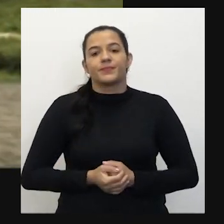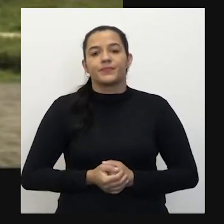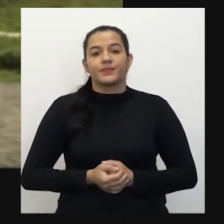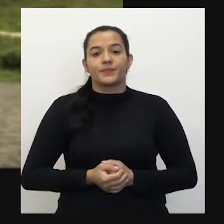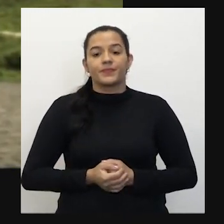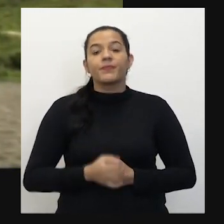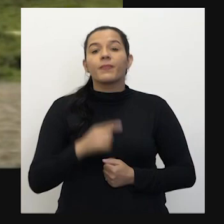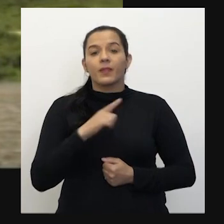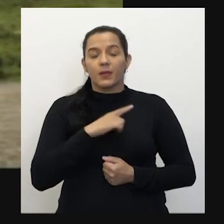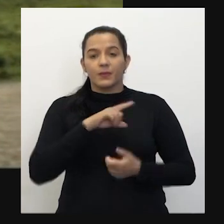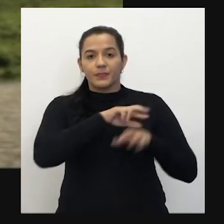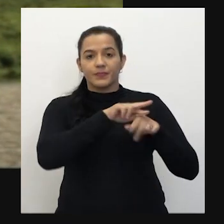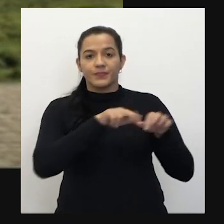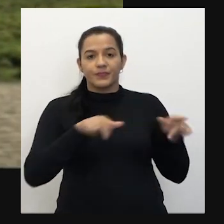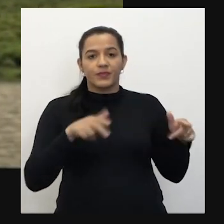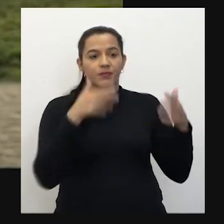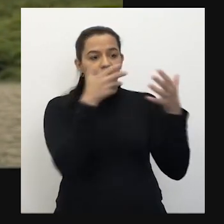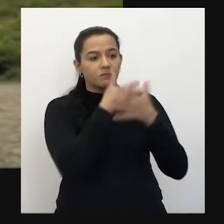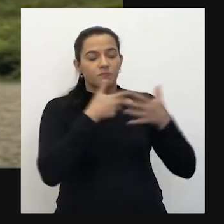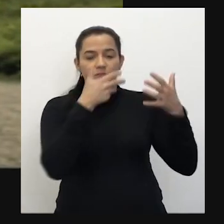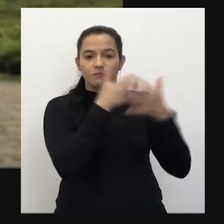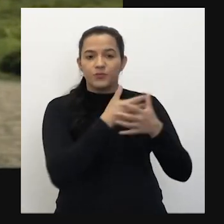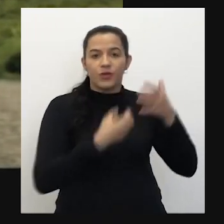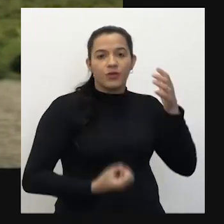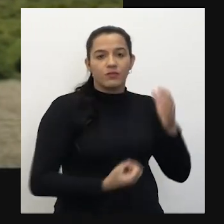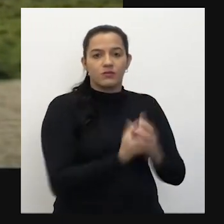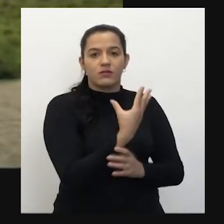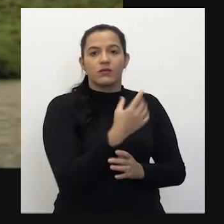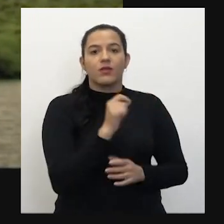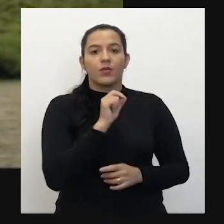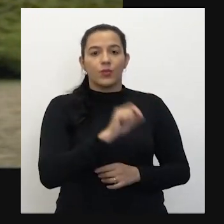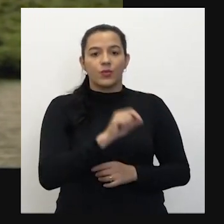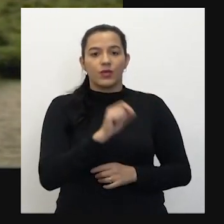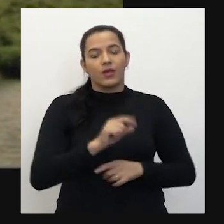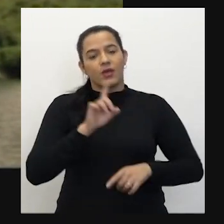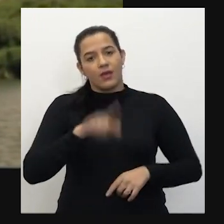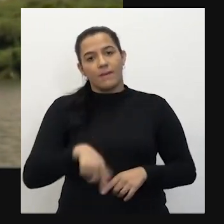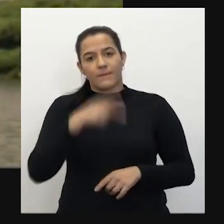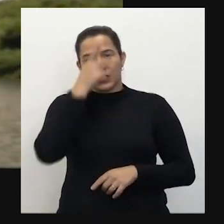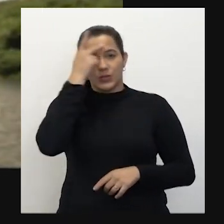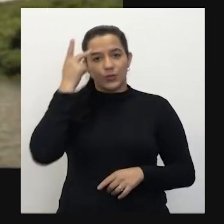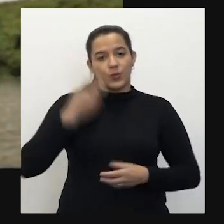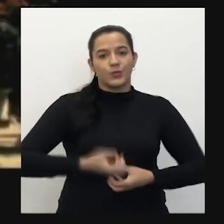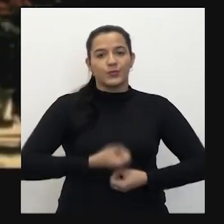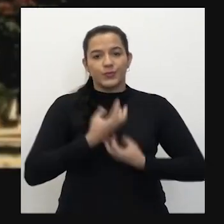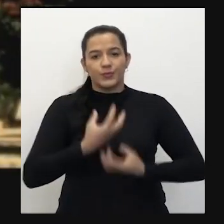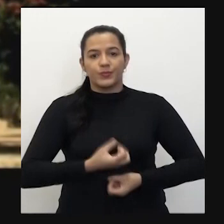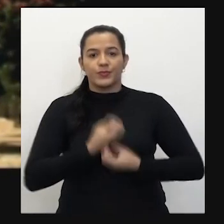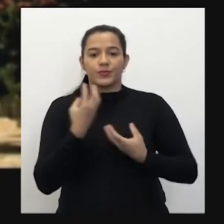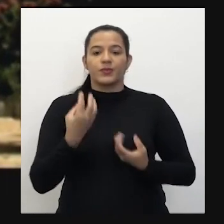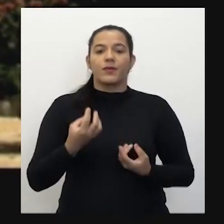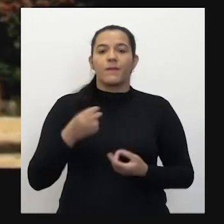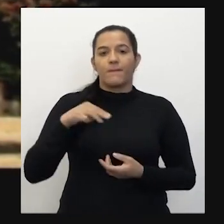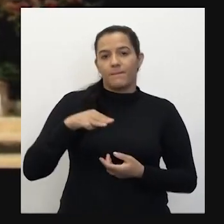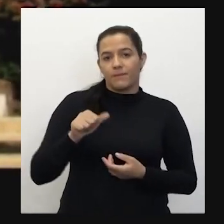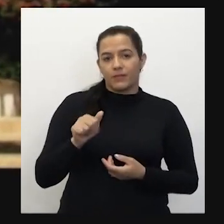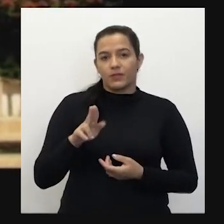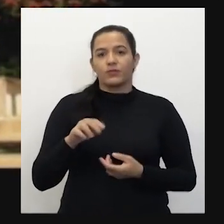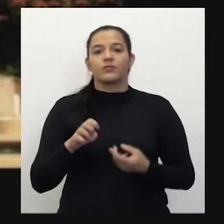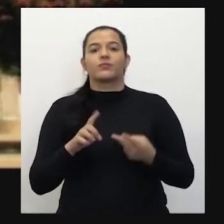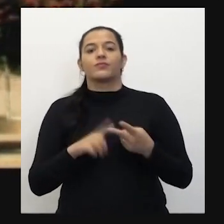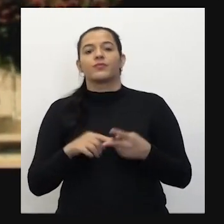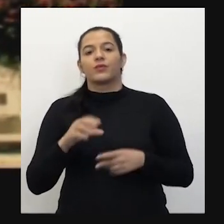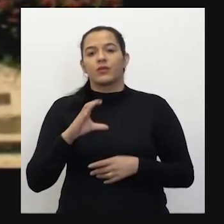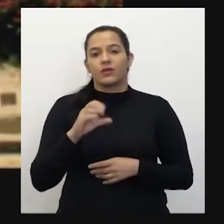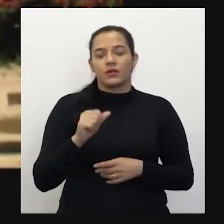Os cantadores que criaram a cantoria são mais ou menos esses poetas: Germano da Lagoa, Ugolino Nunes da Costa, Nicandro